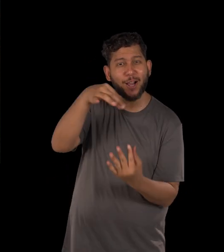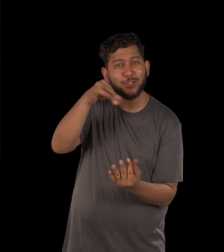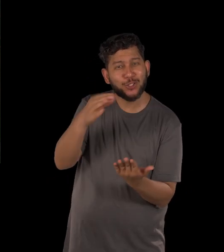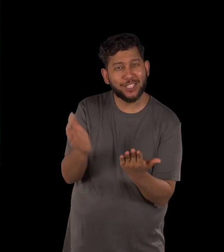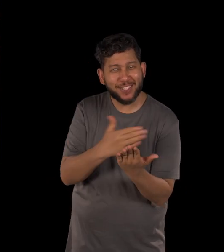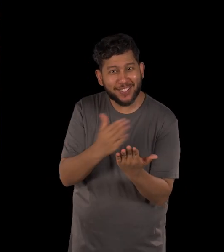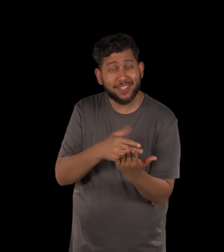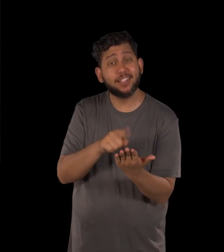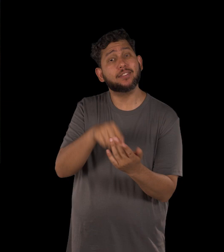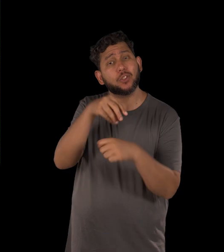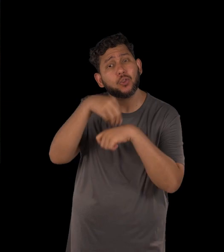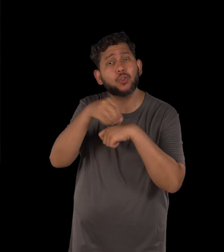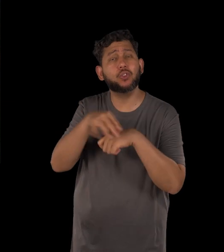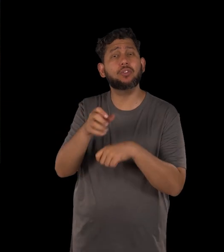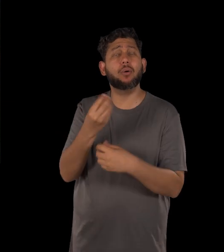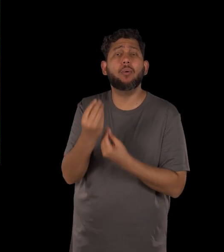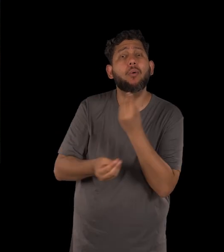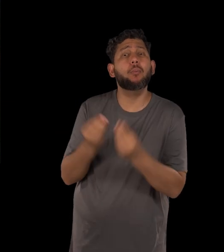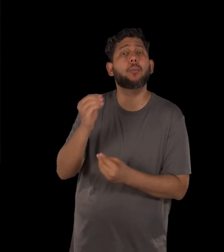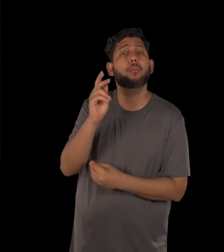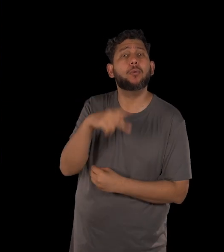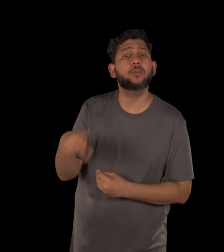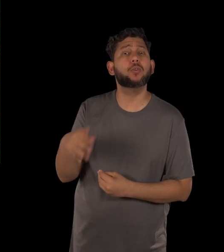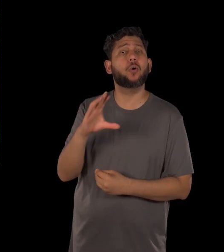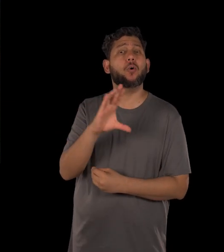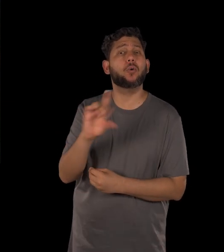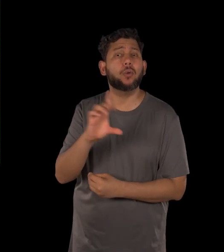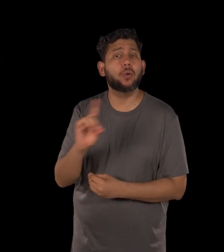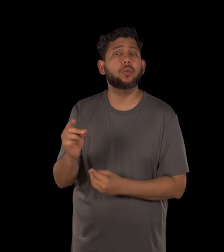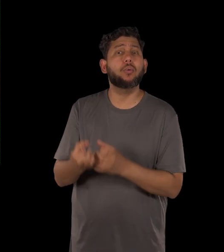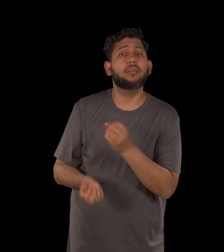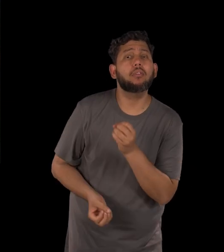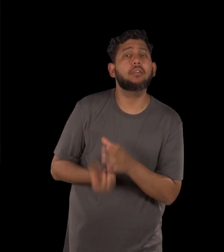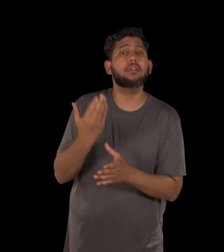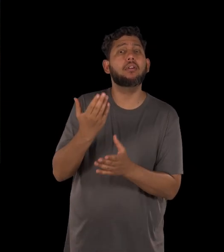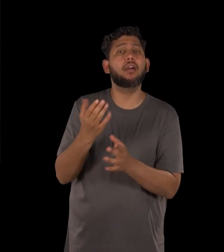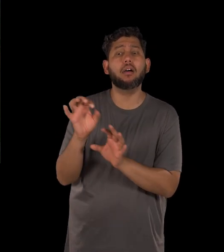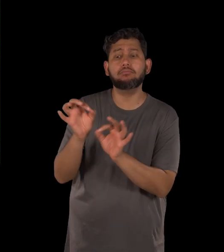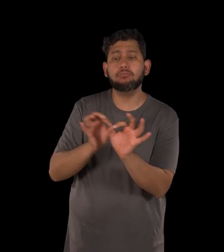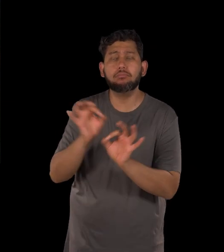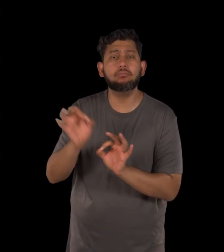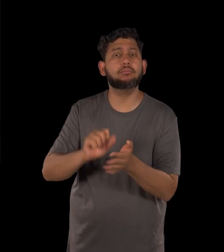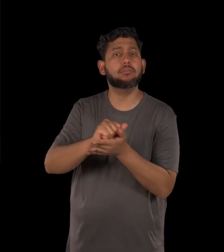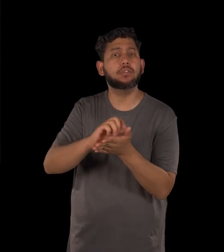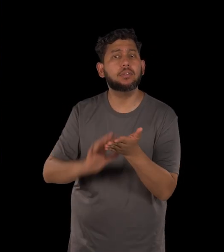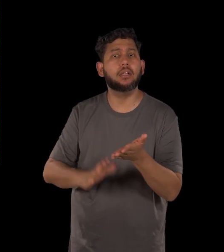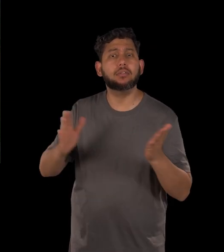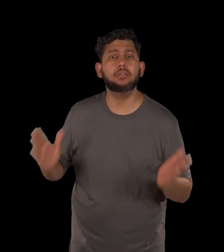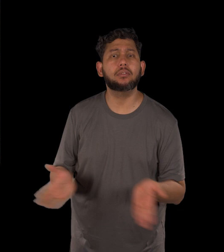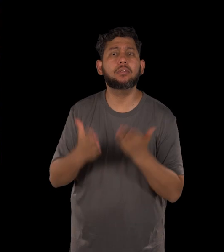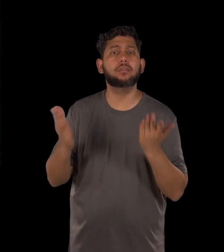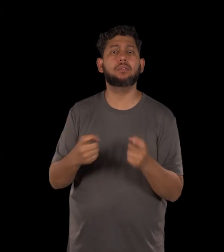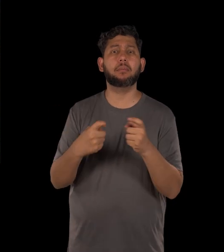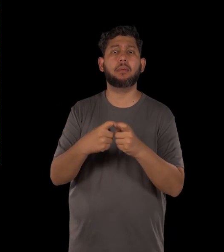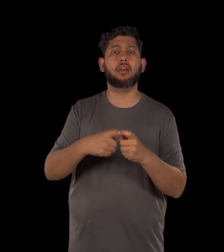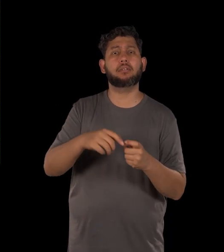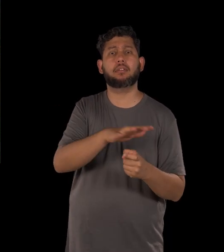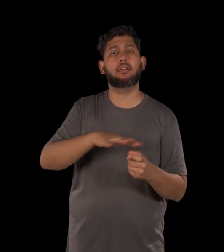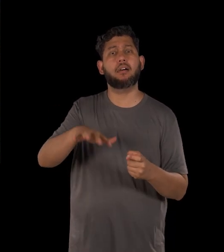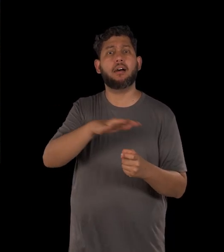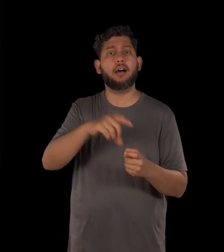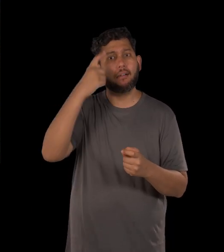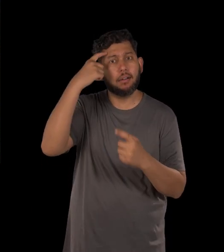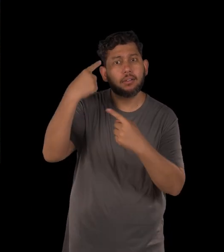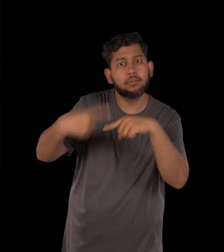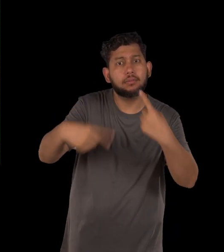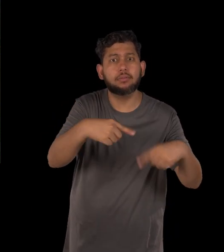pedagógicos e professores podem discutir o desenvolvimento da ciência médica e todas as influências que as grandes descobertas que envolvem essa